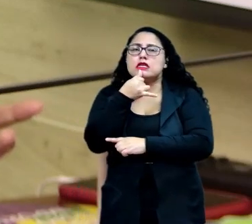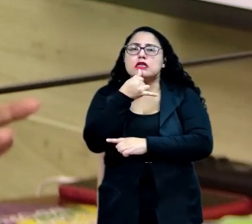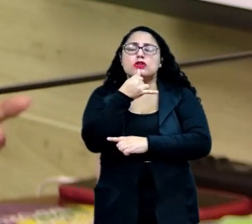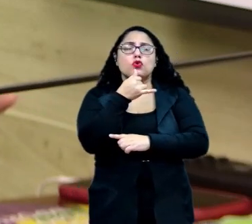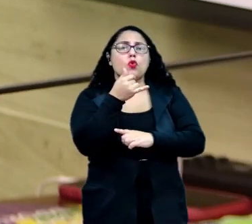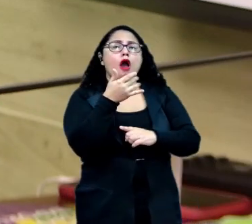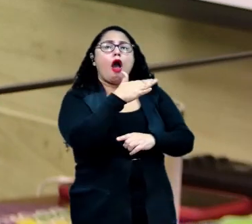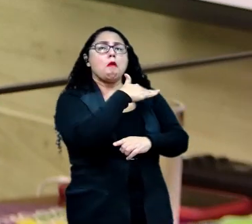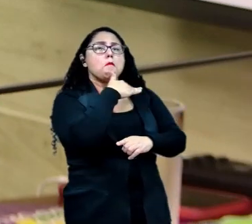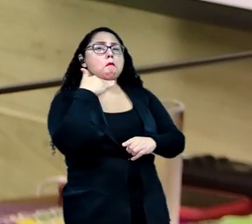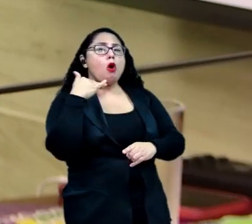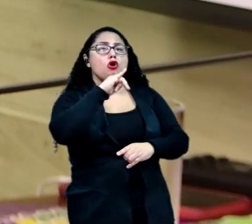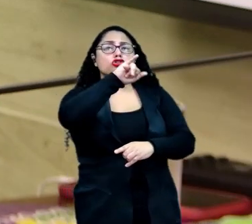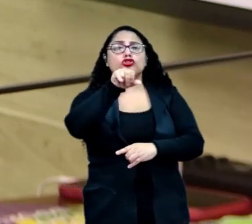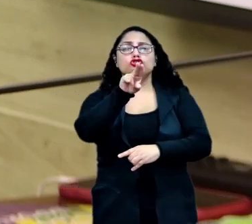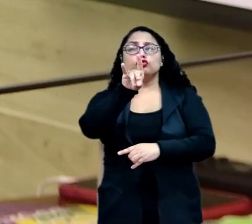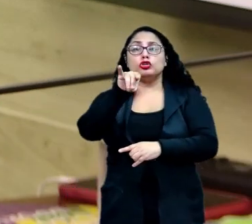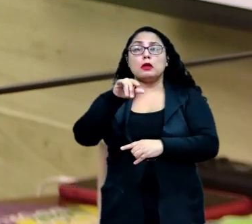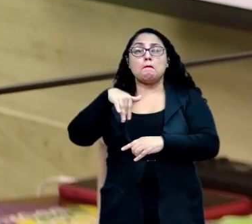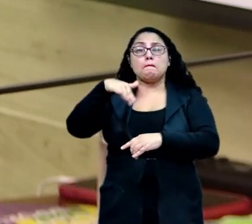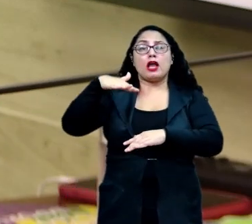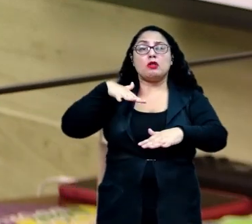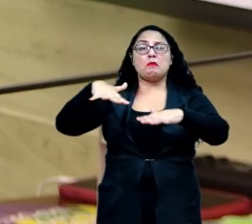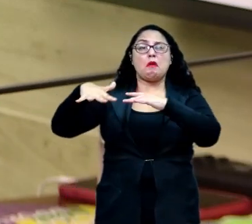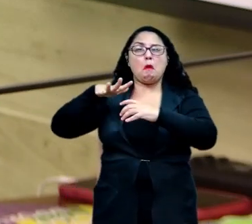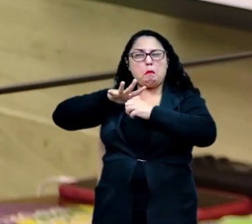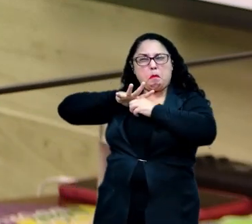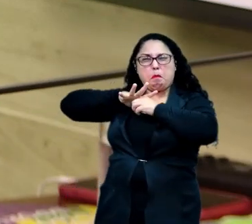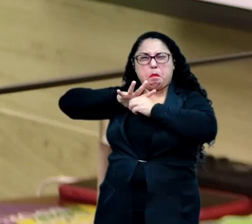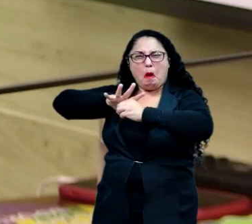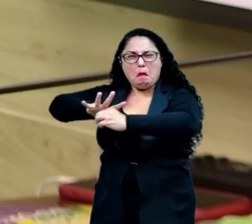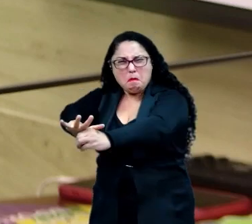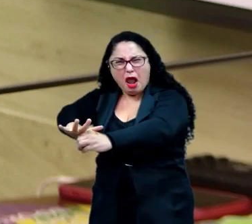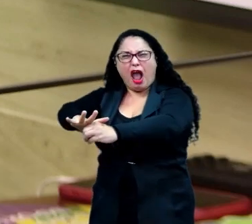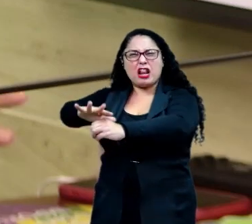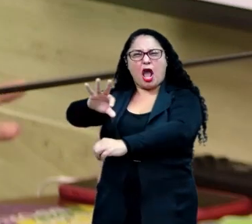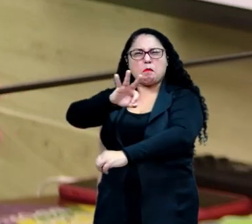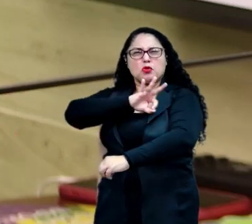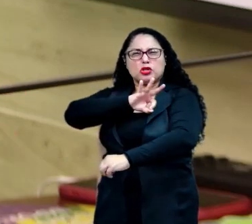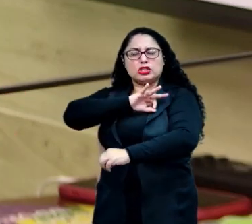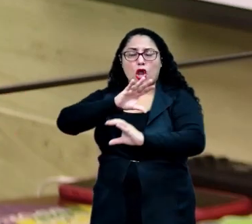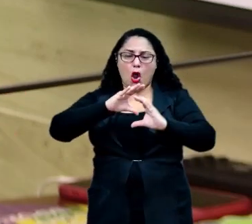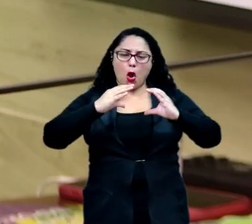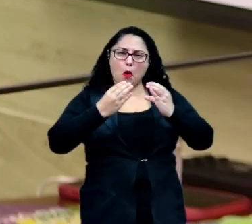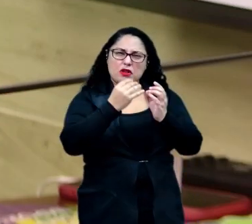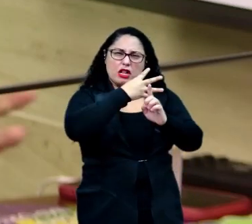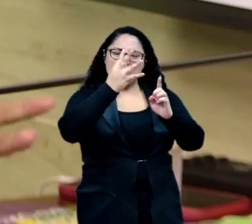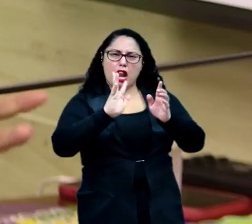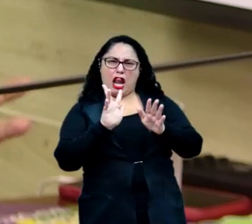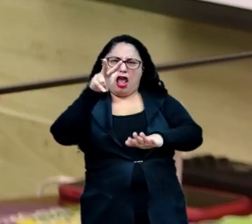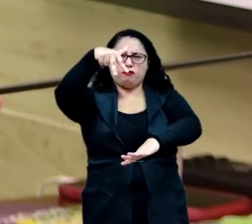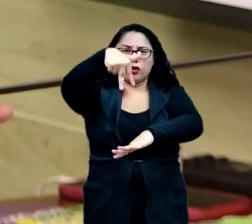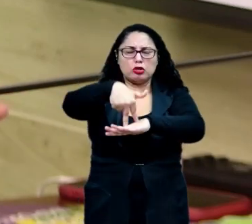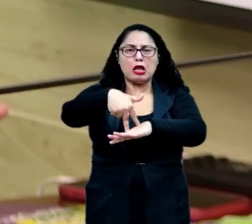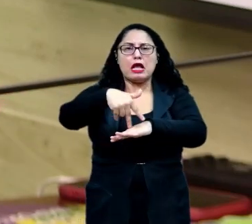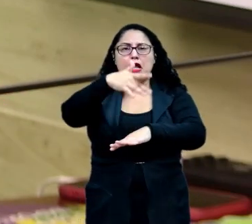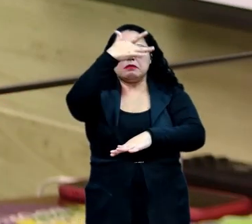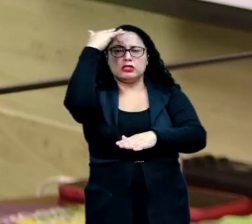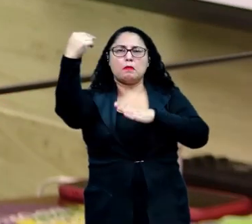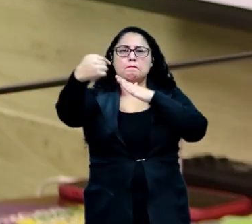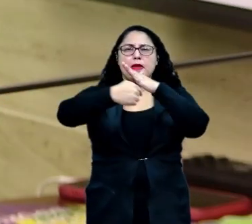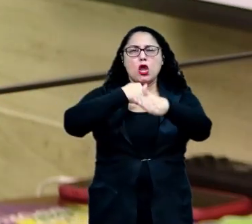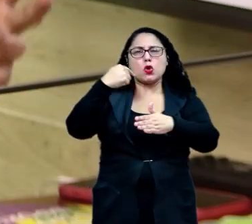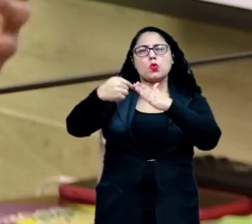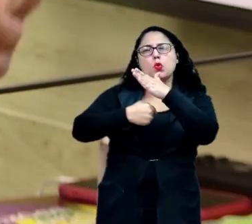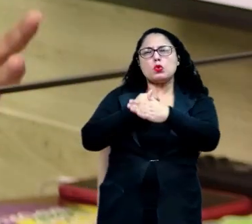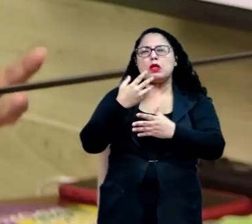da Judy, mais um movimento de repressão da polícia, e a comunidade LGBT se levantou. Muita gente me pergunta, professora Paula,